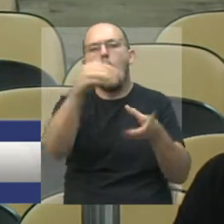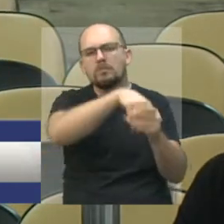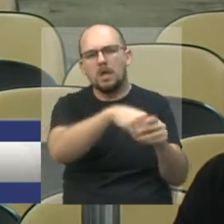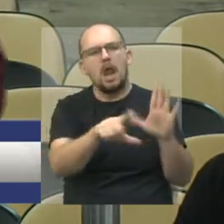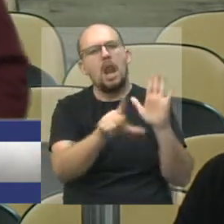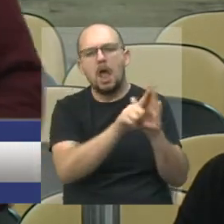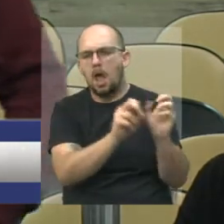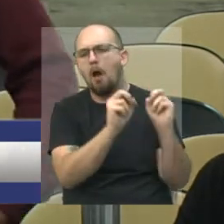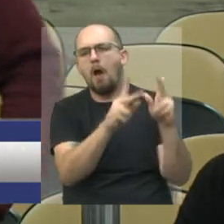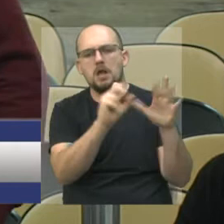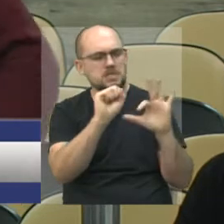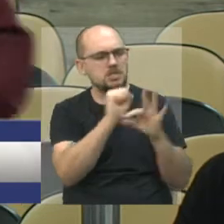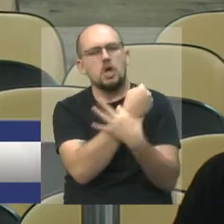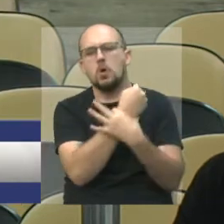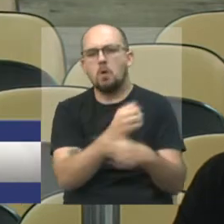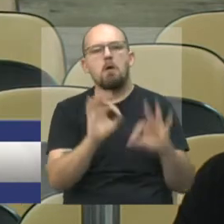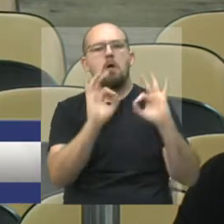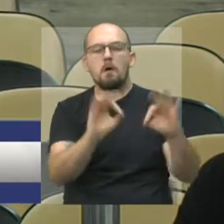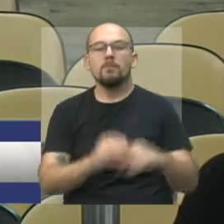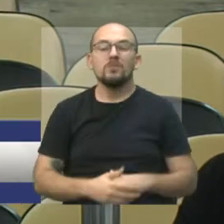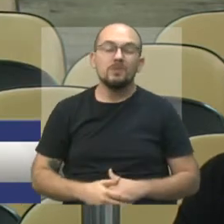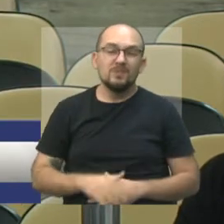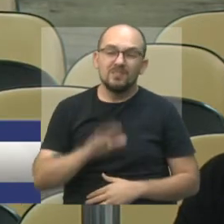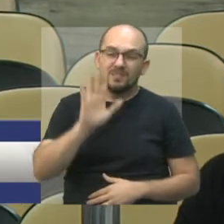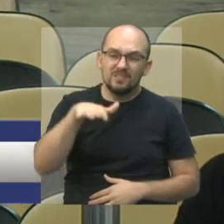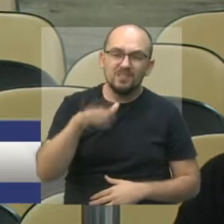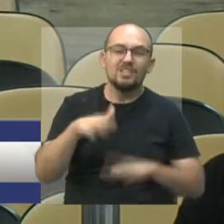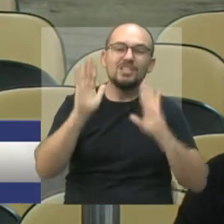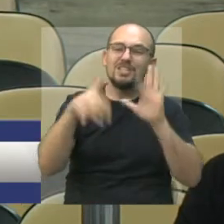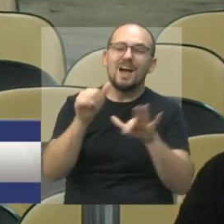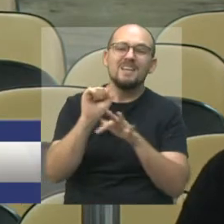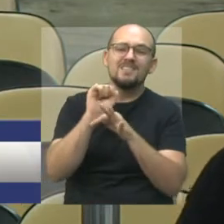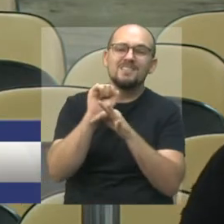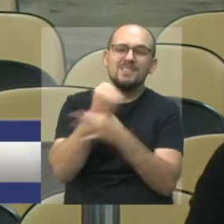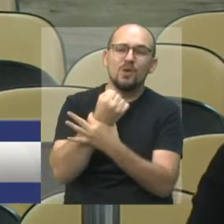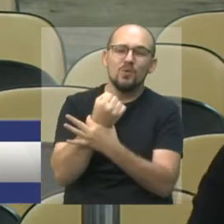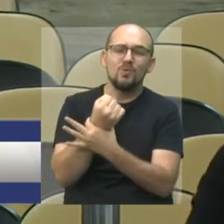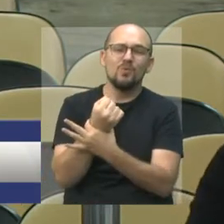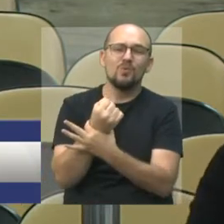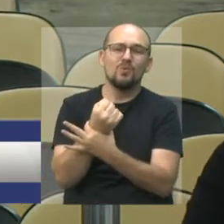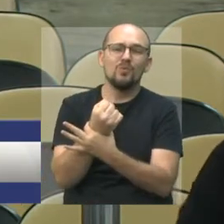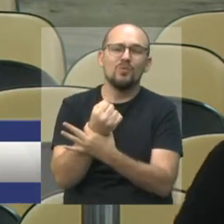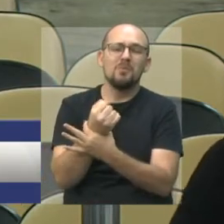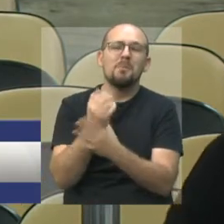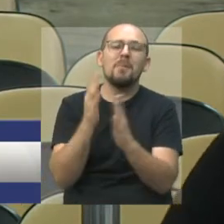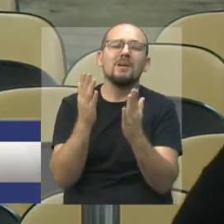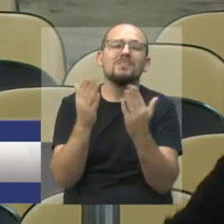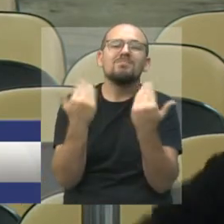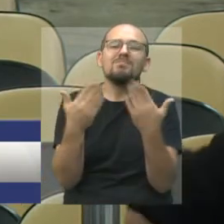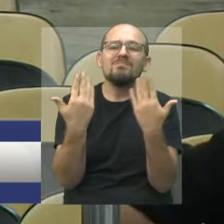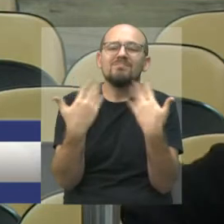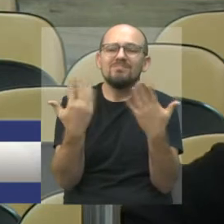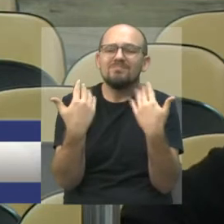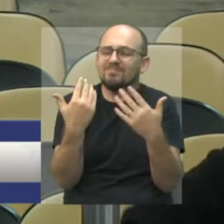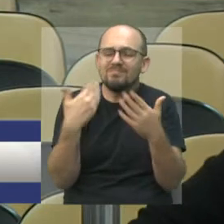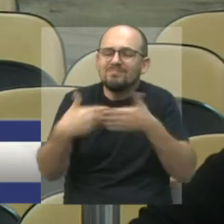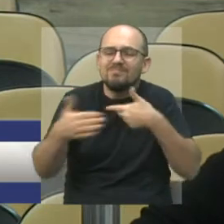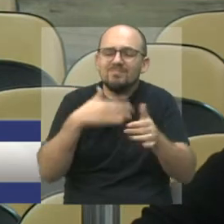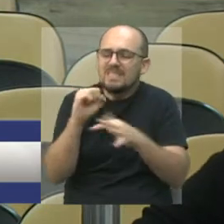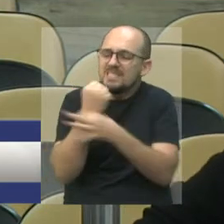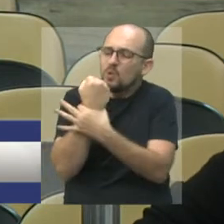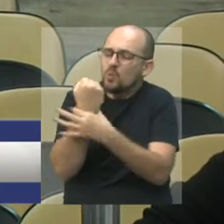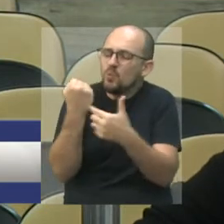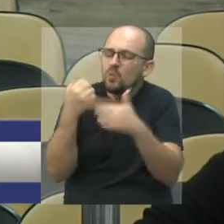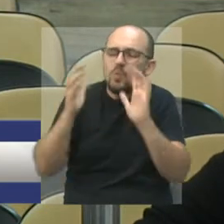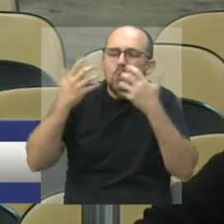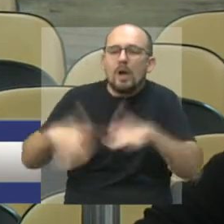estão assegurados. Gente, já está assegurado. Mas que seguro é esse que nós temos? Sabe,